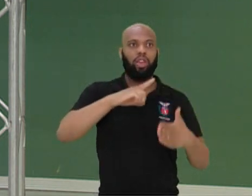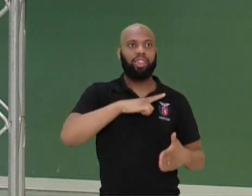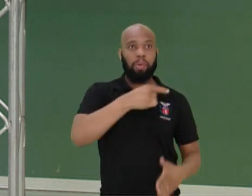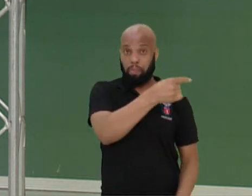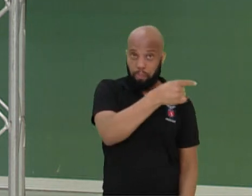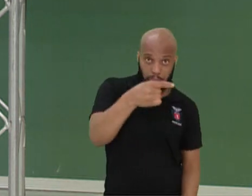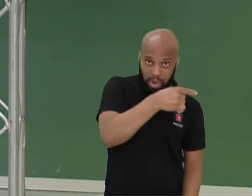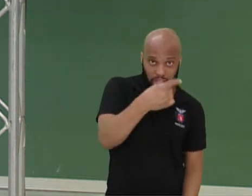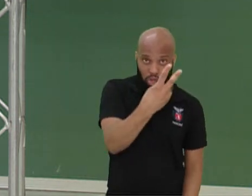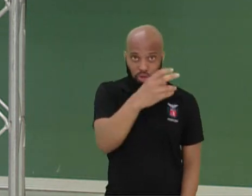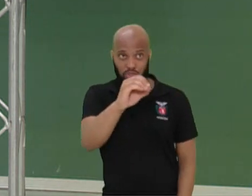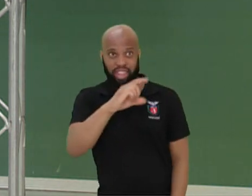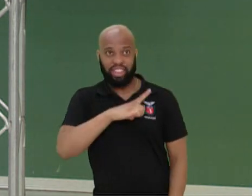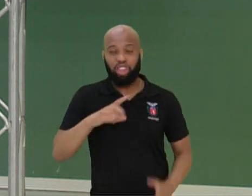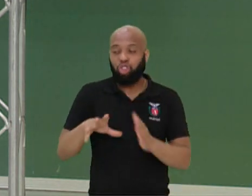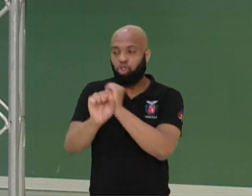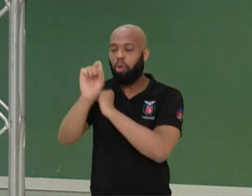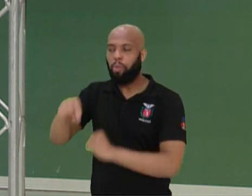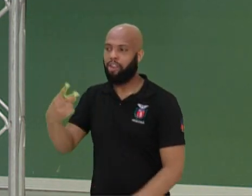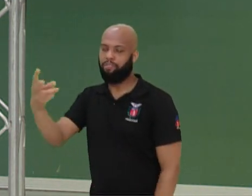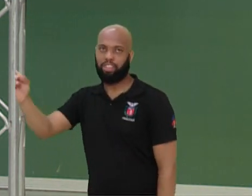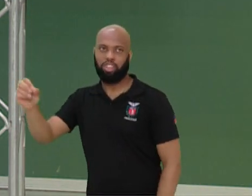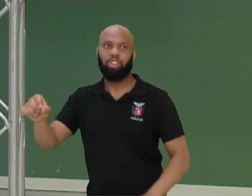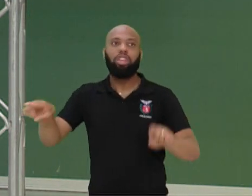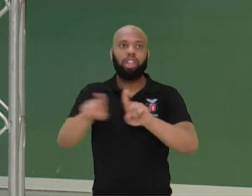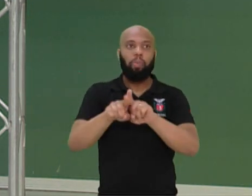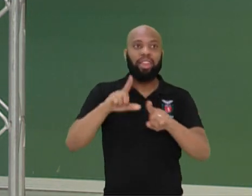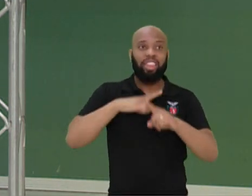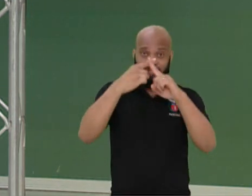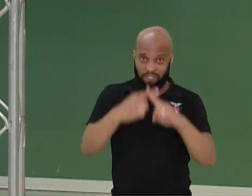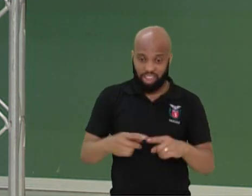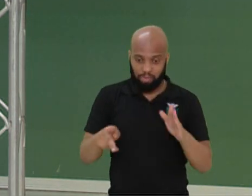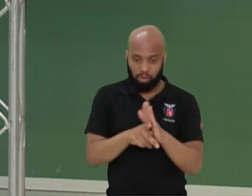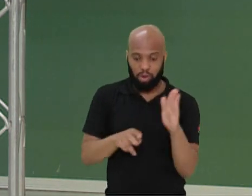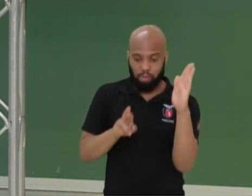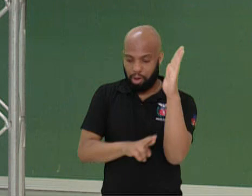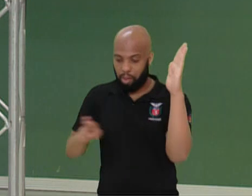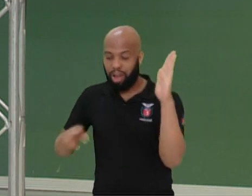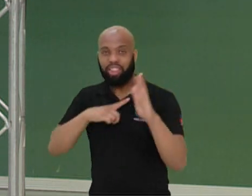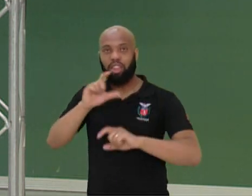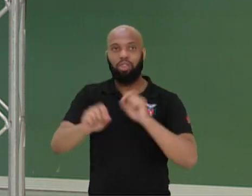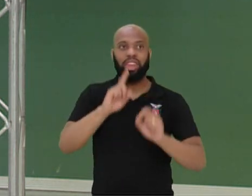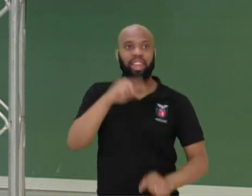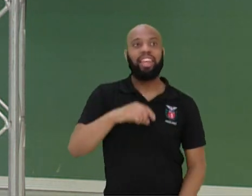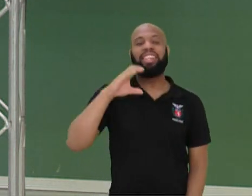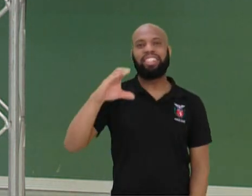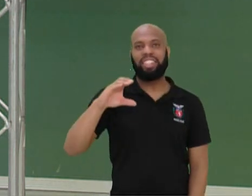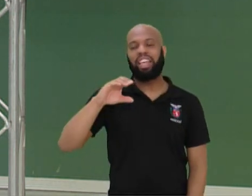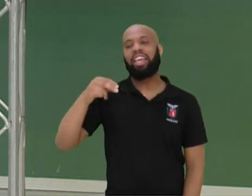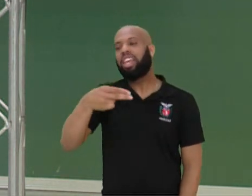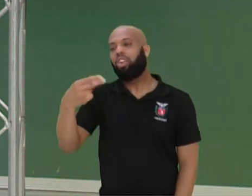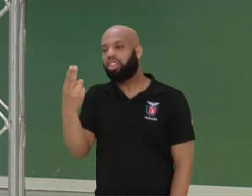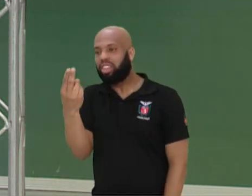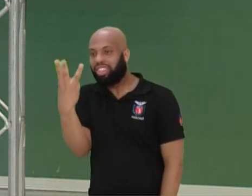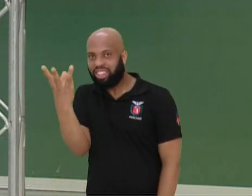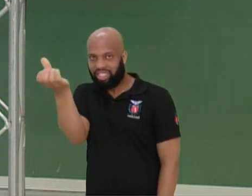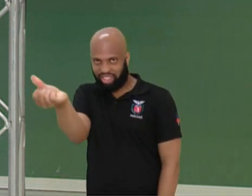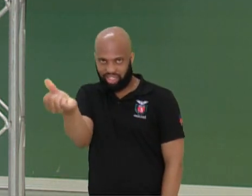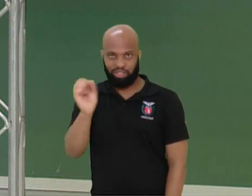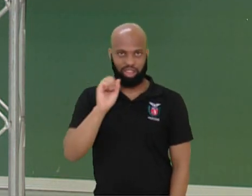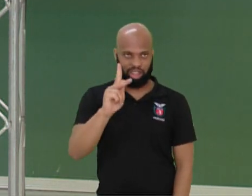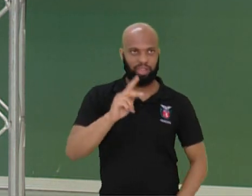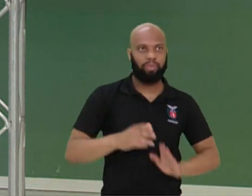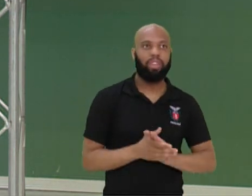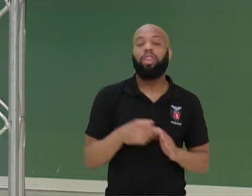a soma das duas tem que ser 20. E o produto das duas raízes tem que dar o termo c, que nesse caso é 36,